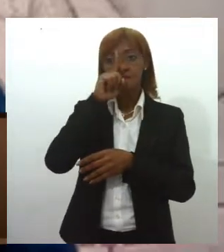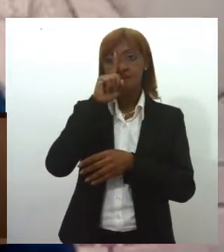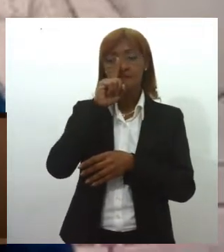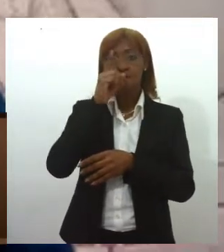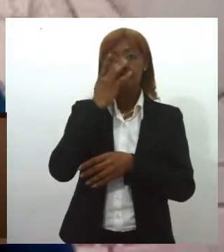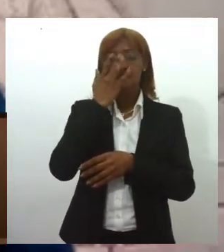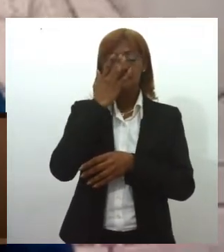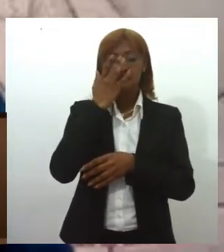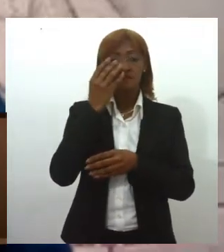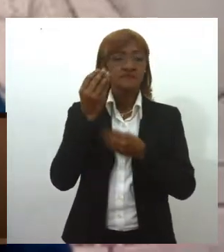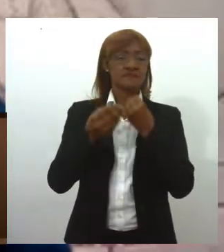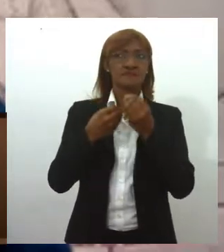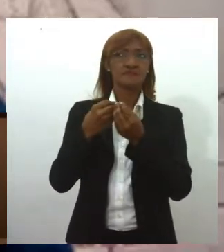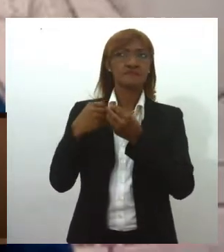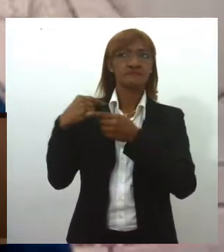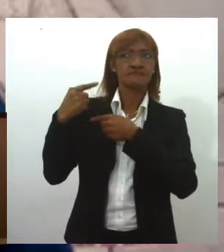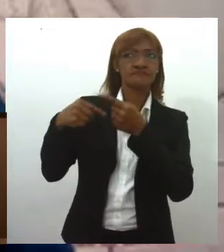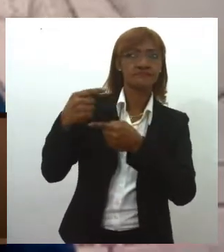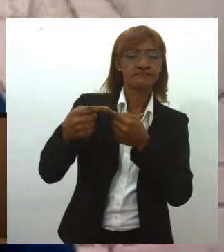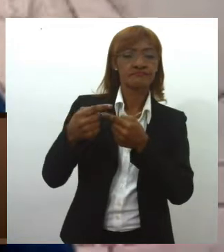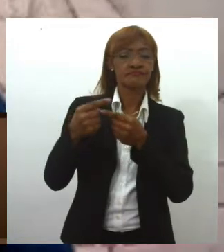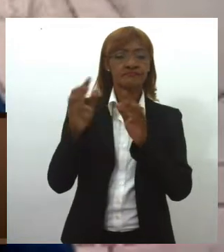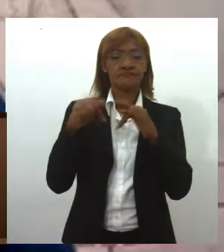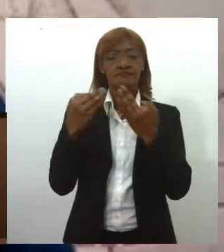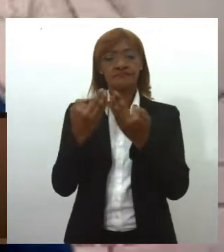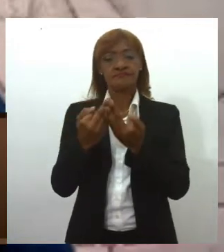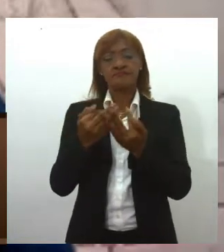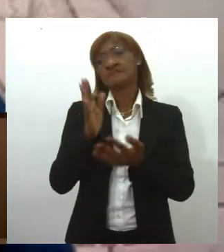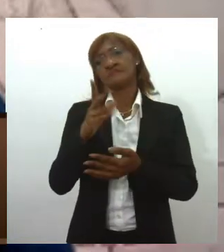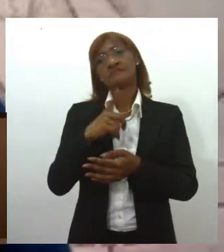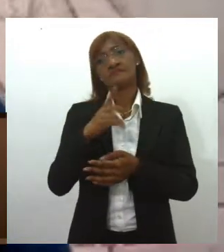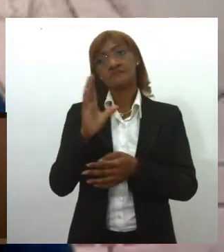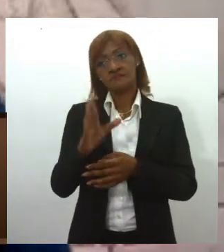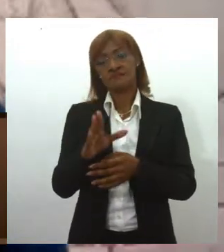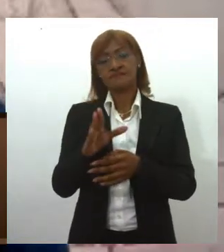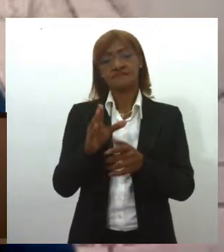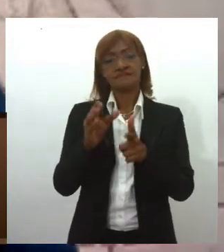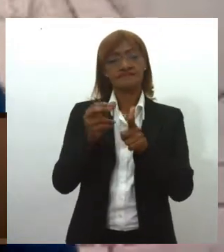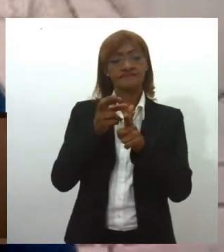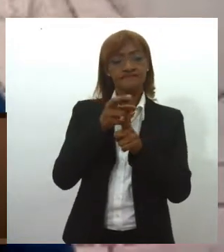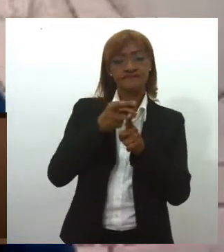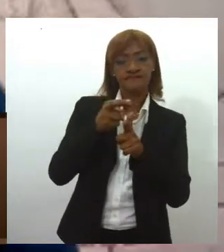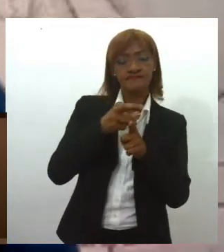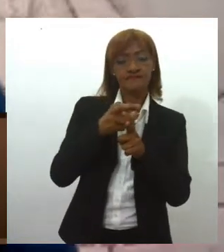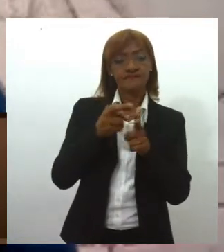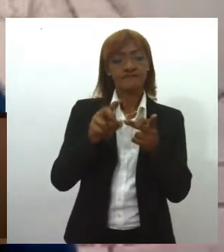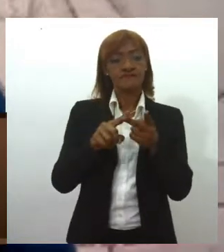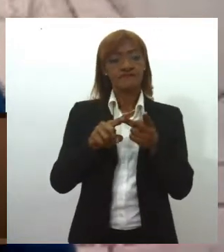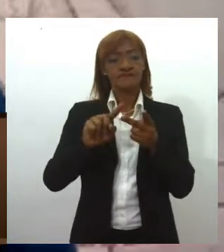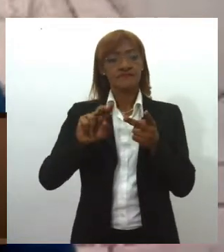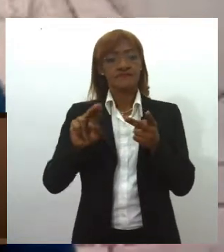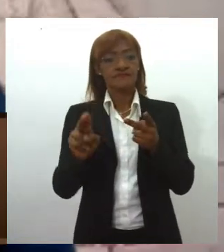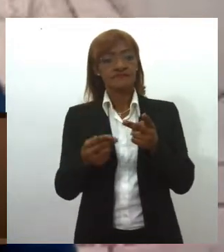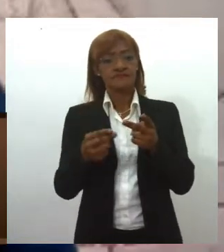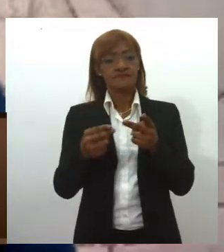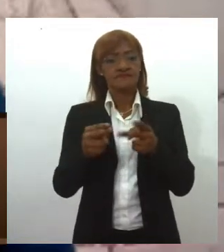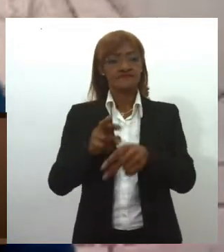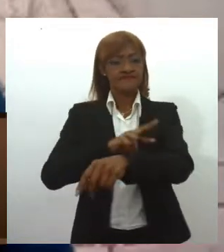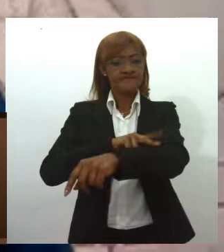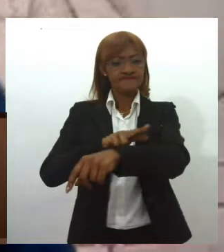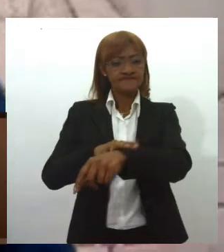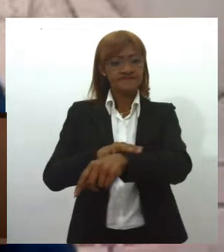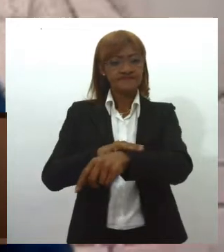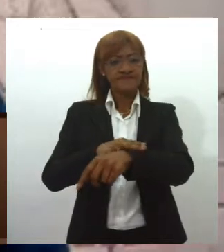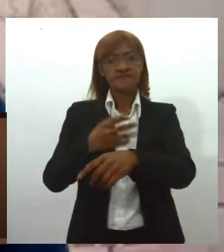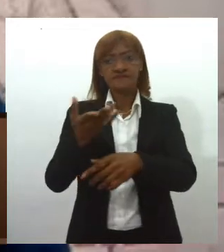como história familiar, a pessoa já teve vários parentes próximos com câncer de próstata, ou raça negra, ou seja, fatores de risco